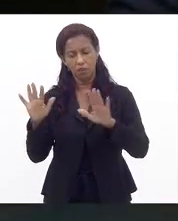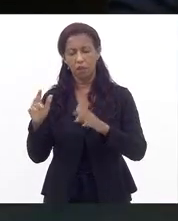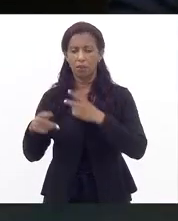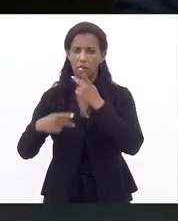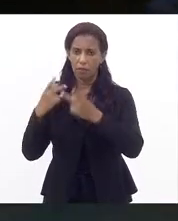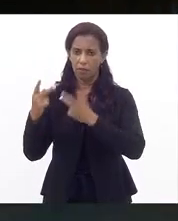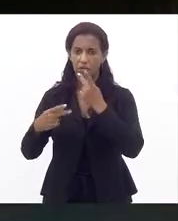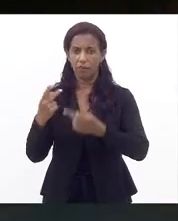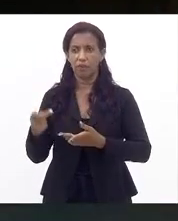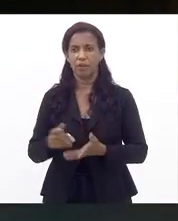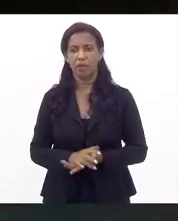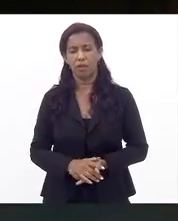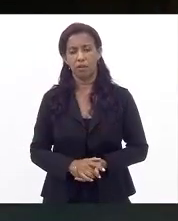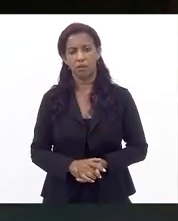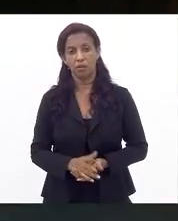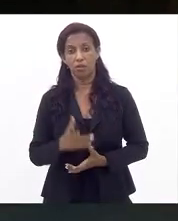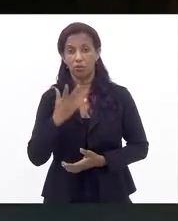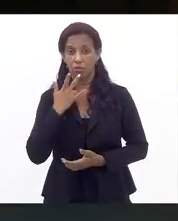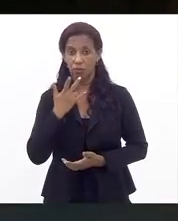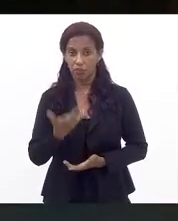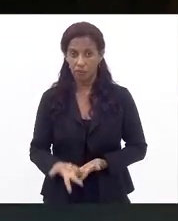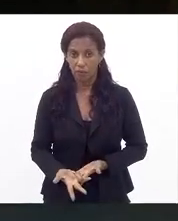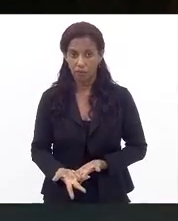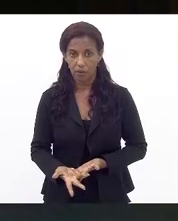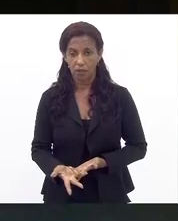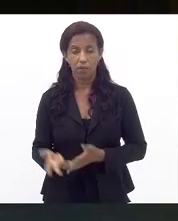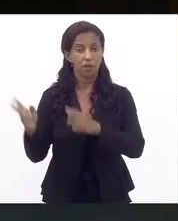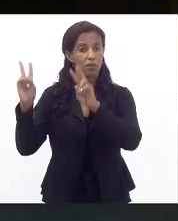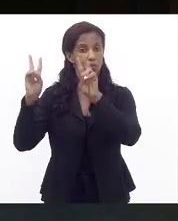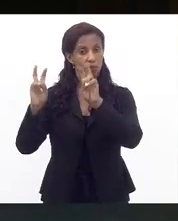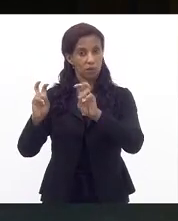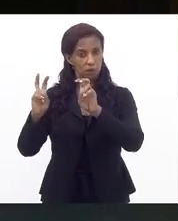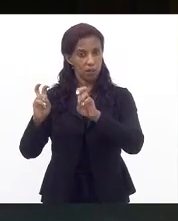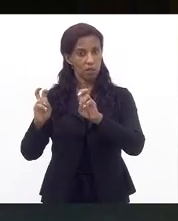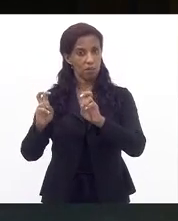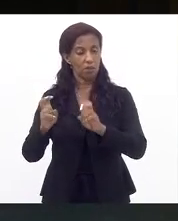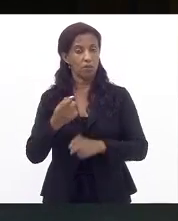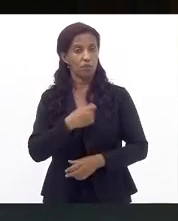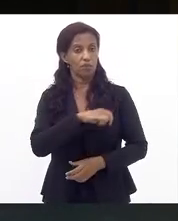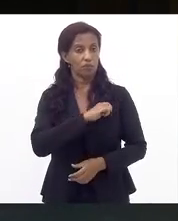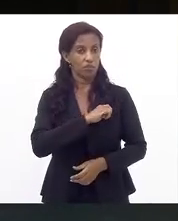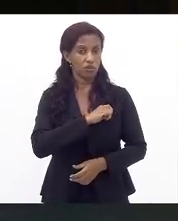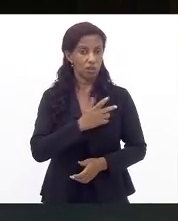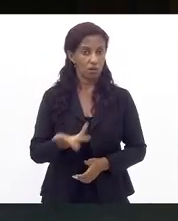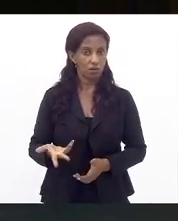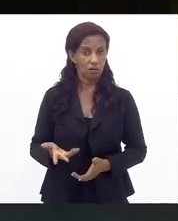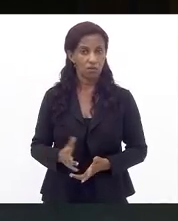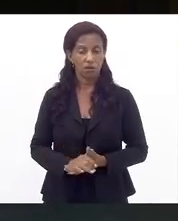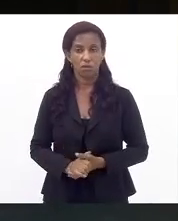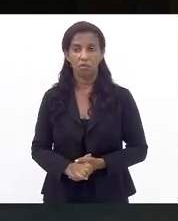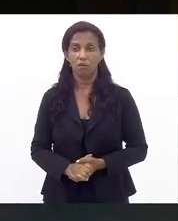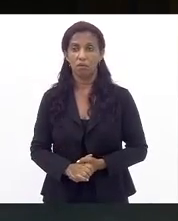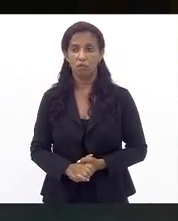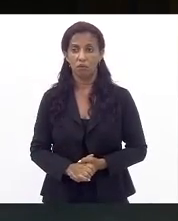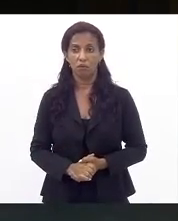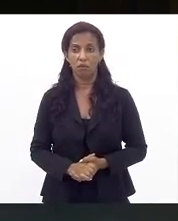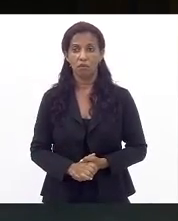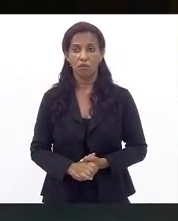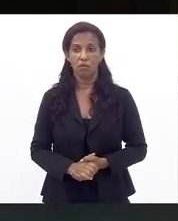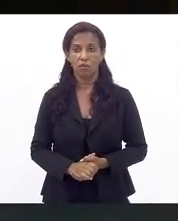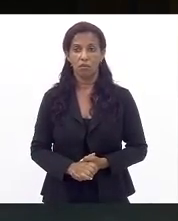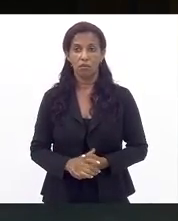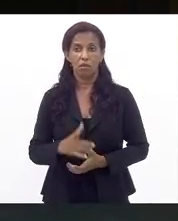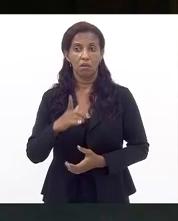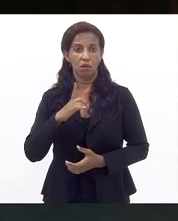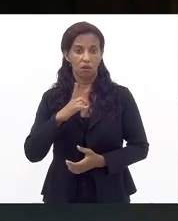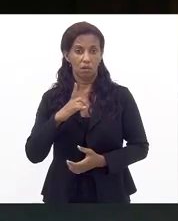vou silêncio é só tô dizendo que o tema do regime de recuperação fiscal tema é o tema